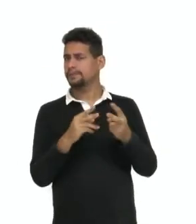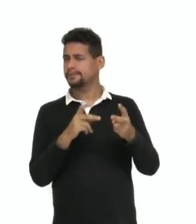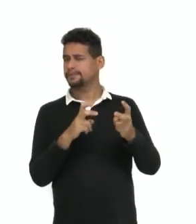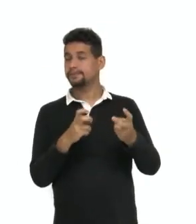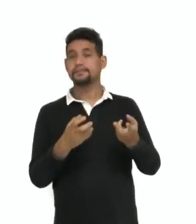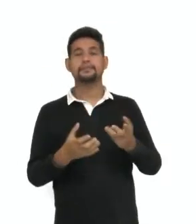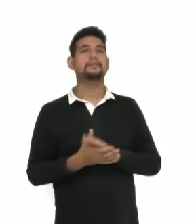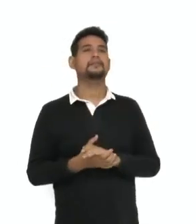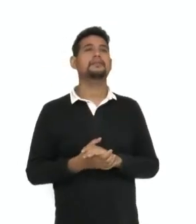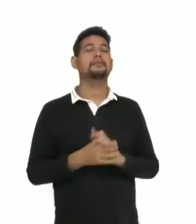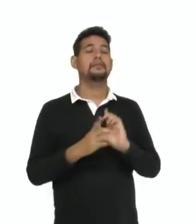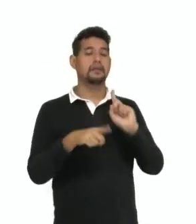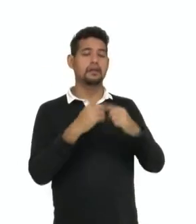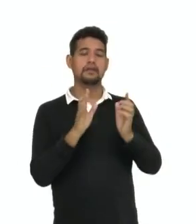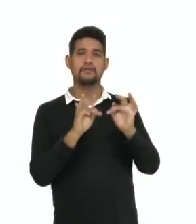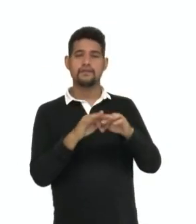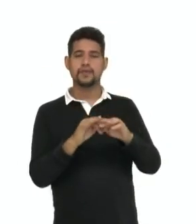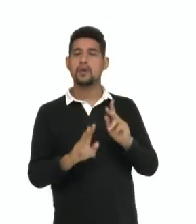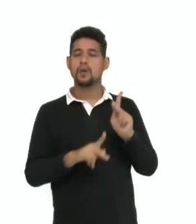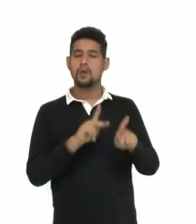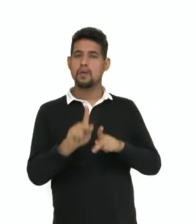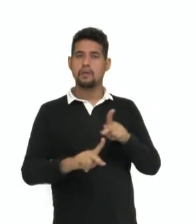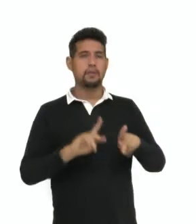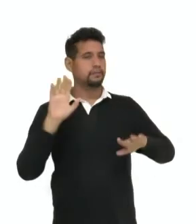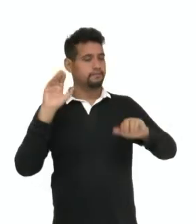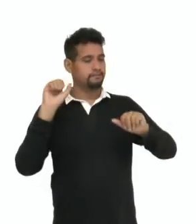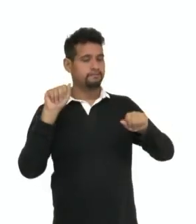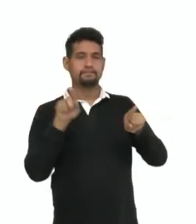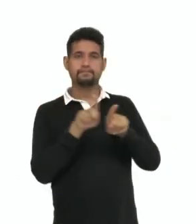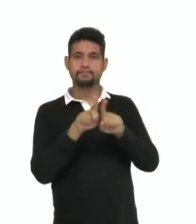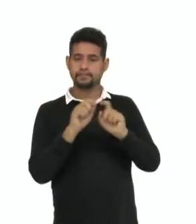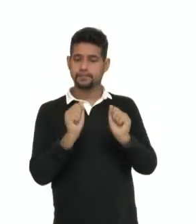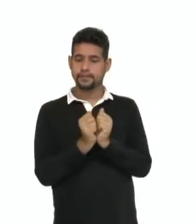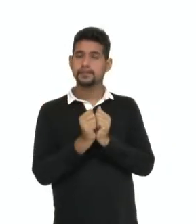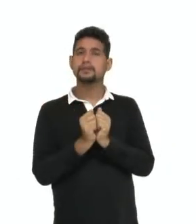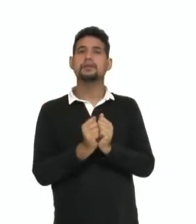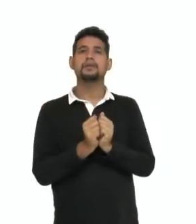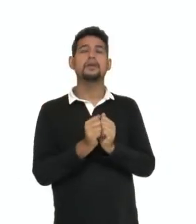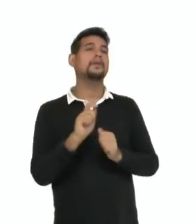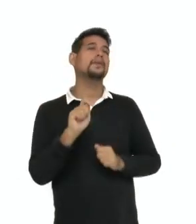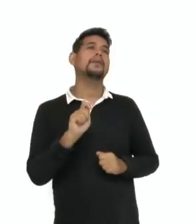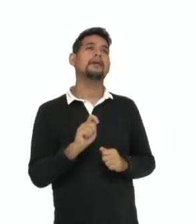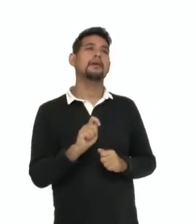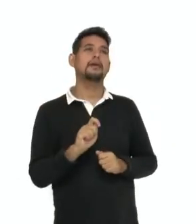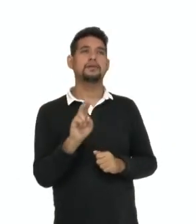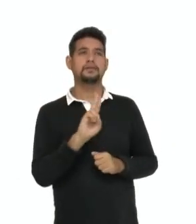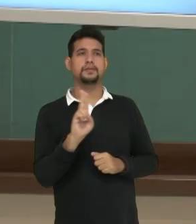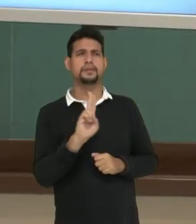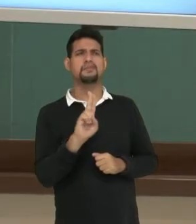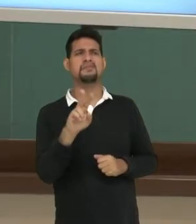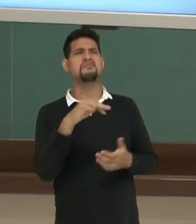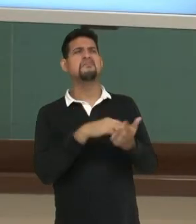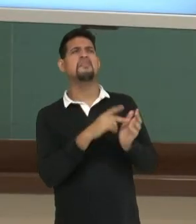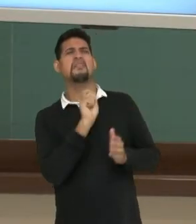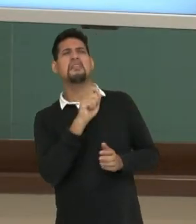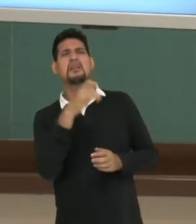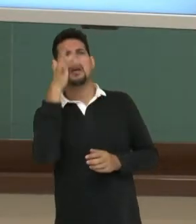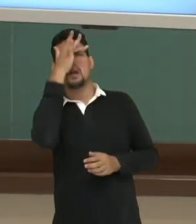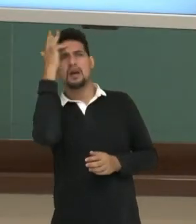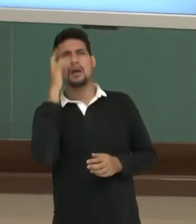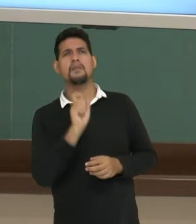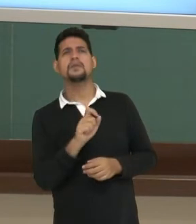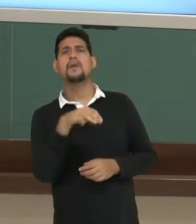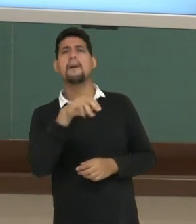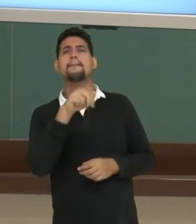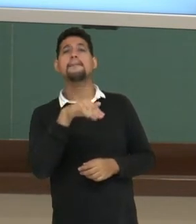agora. Por fim, os espanhóis designaram como imperador Manco Cápac. Quem era o Manco Cápac?